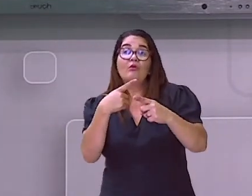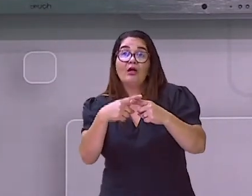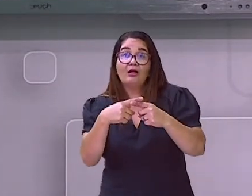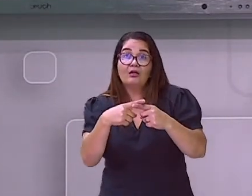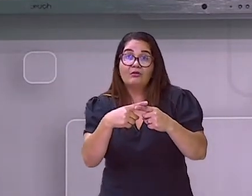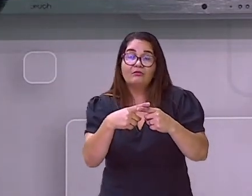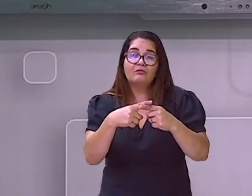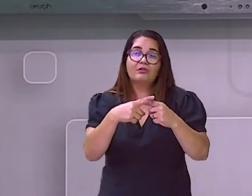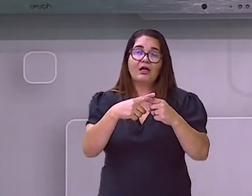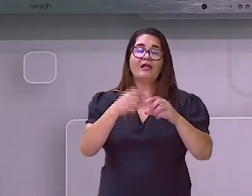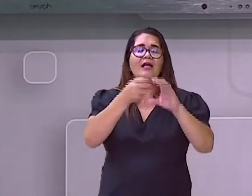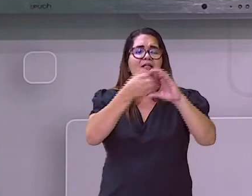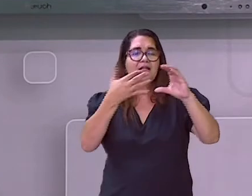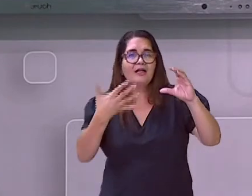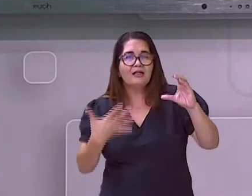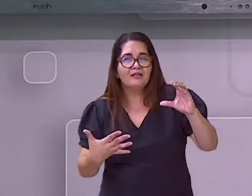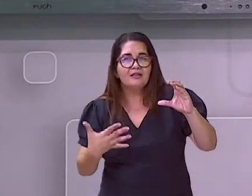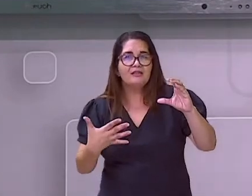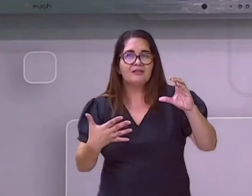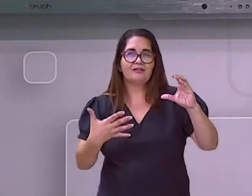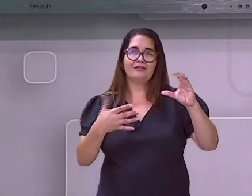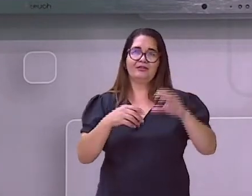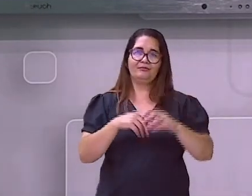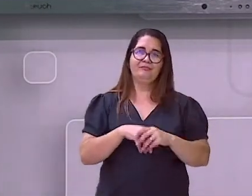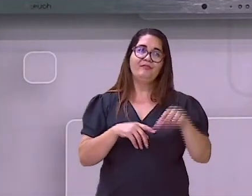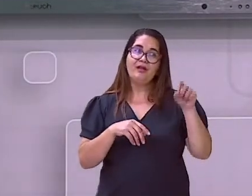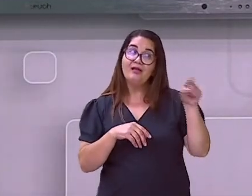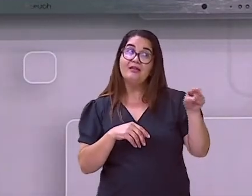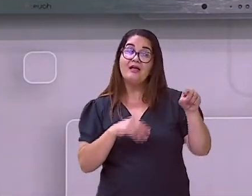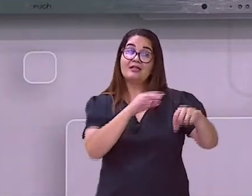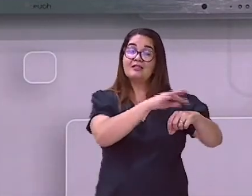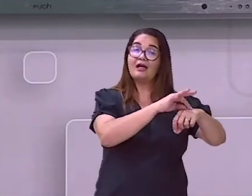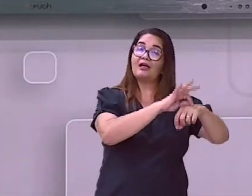por isso que ela é mais cara.